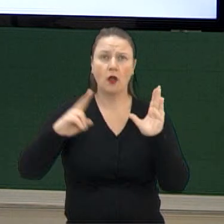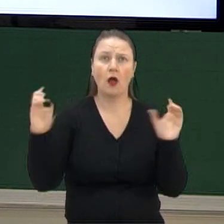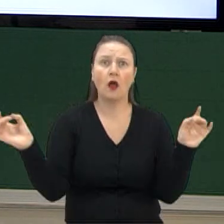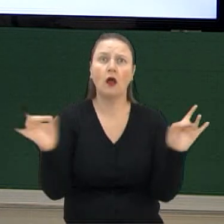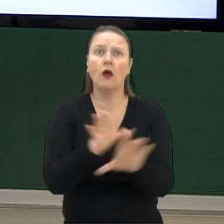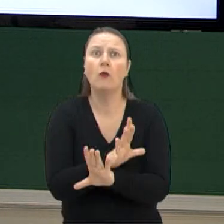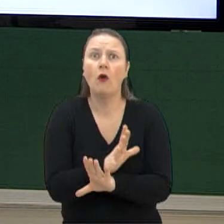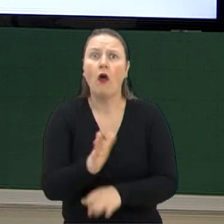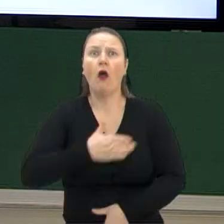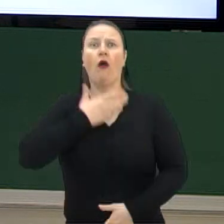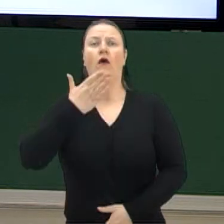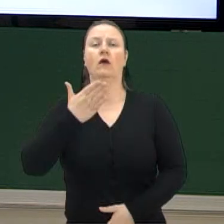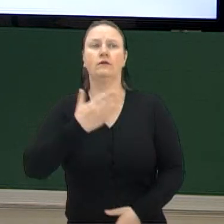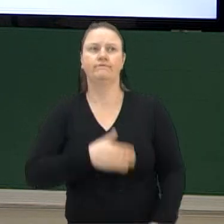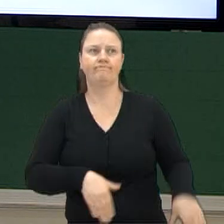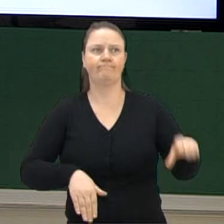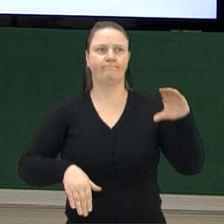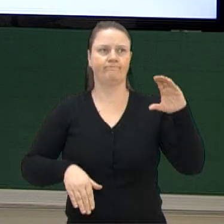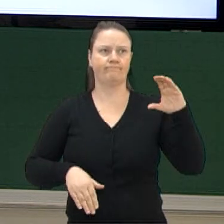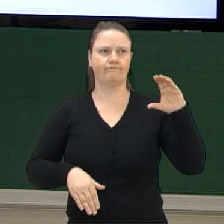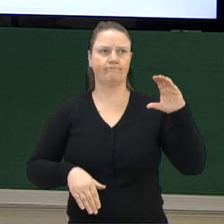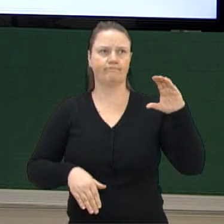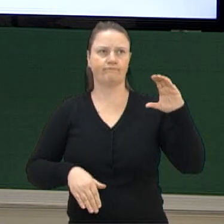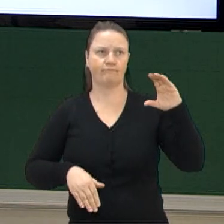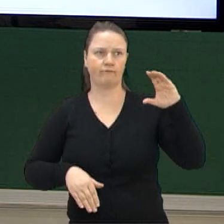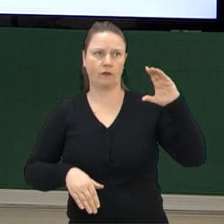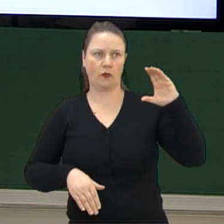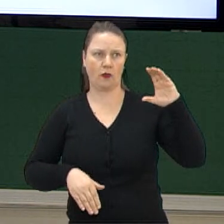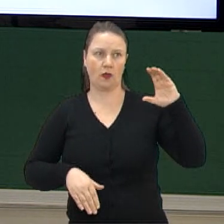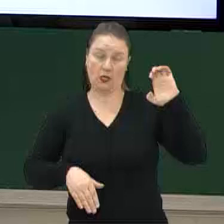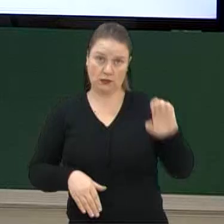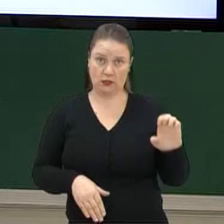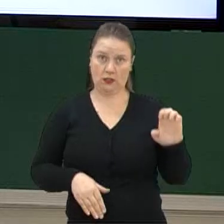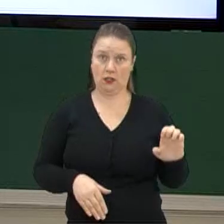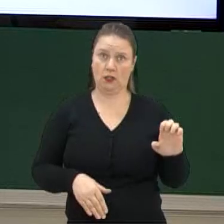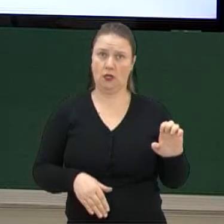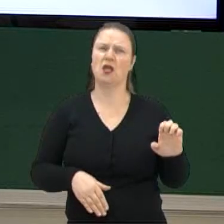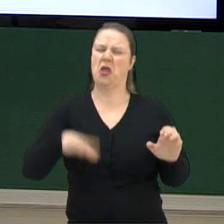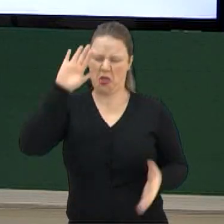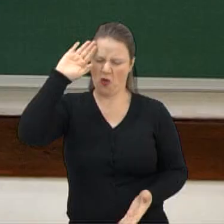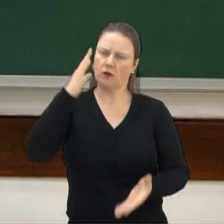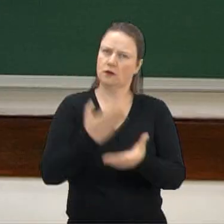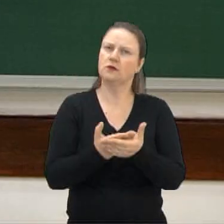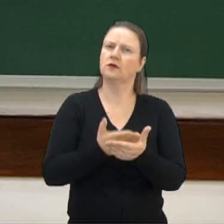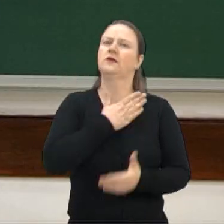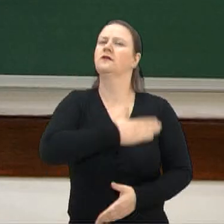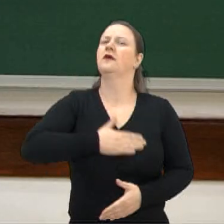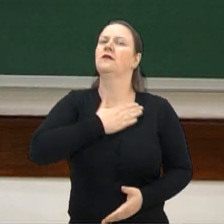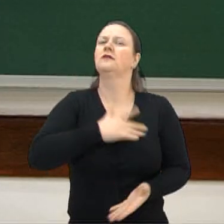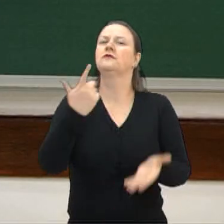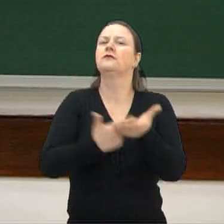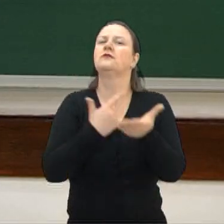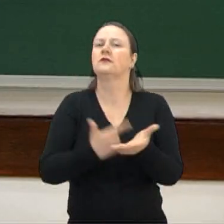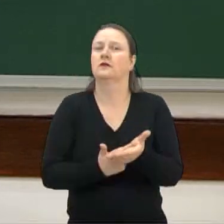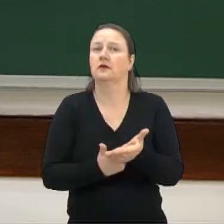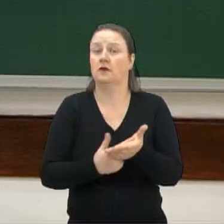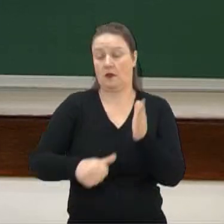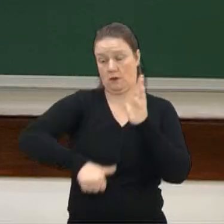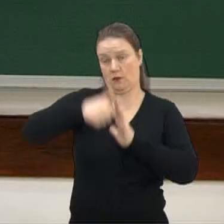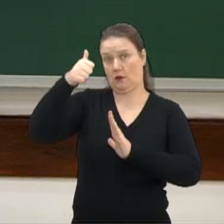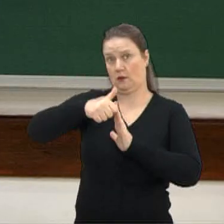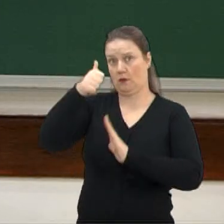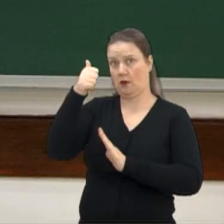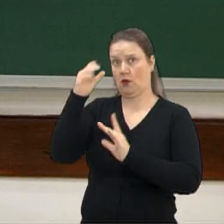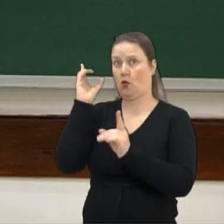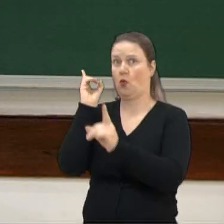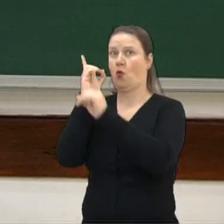Com certeza você gostará deste livro. Então, primeiro, eu tenho que encontrar os advérbios ou as